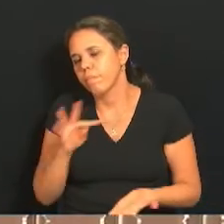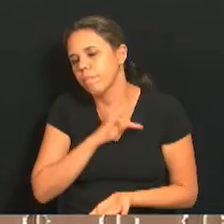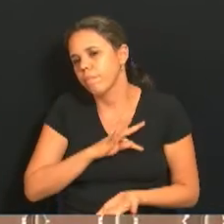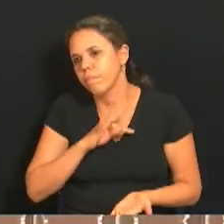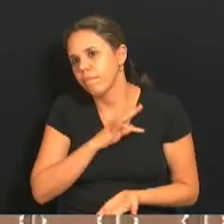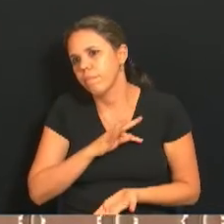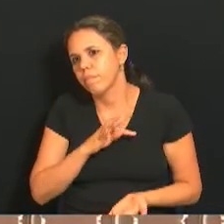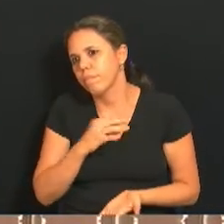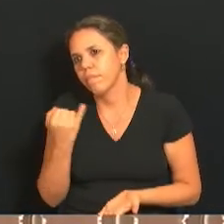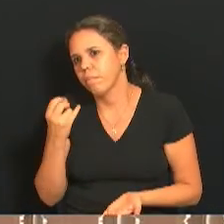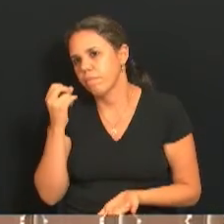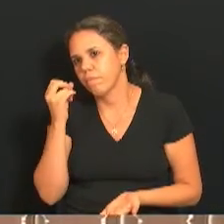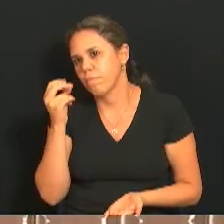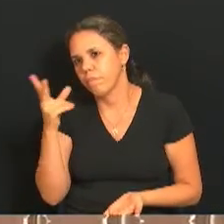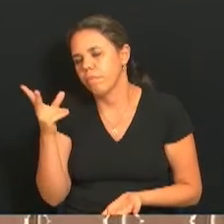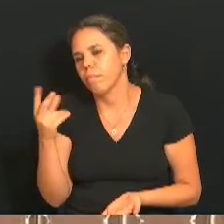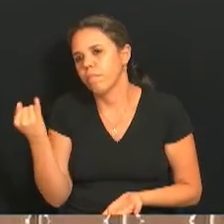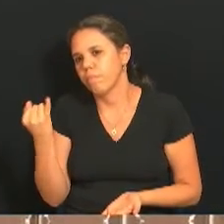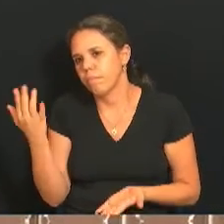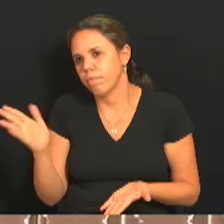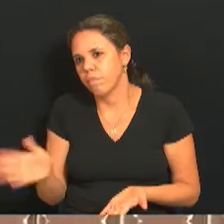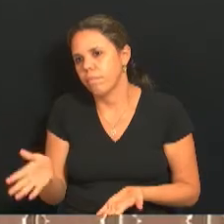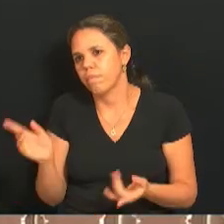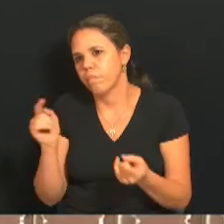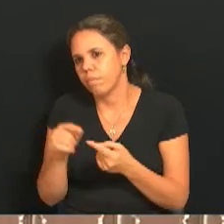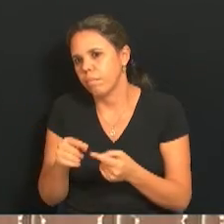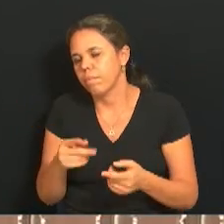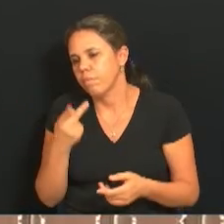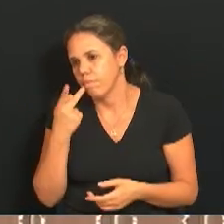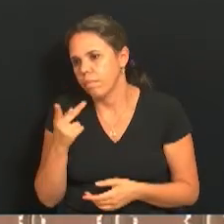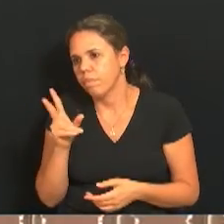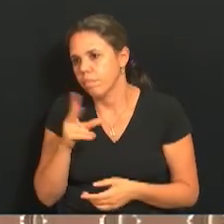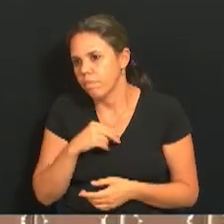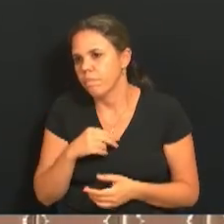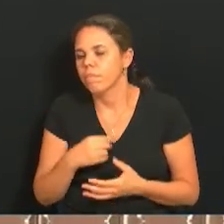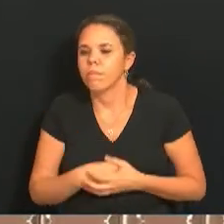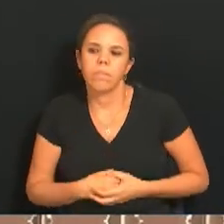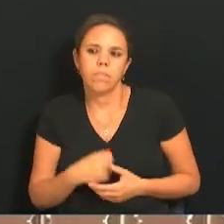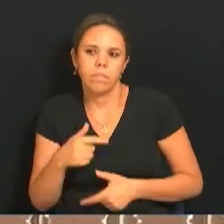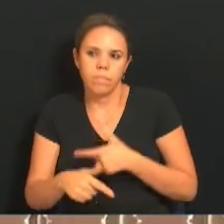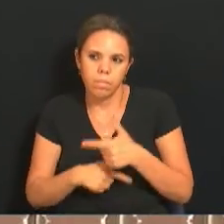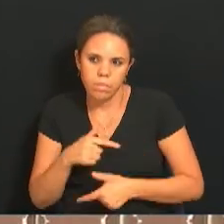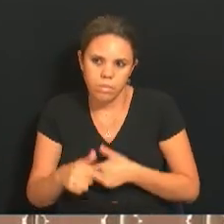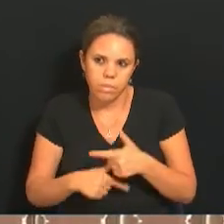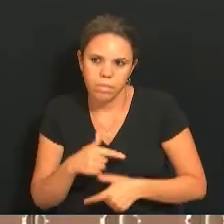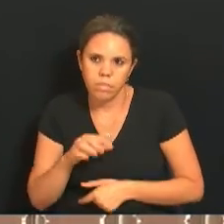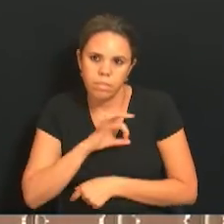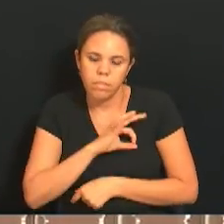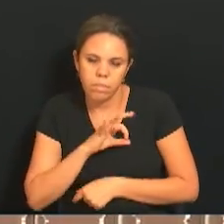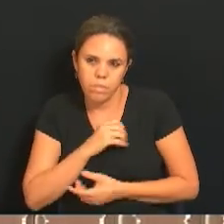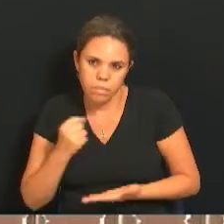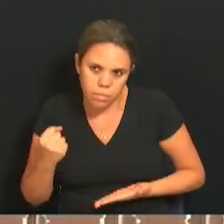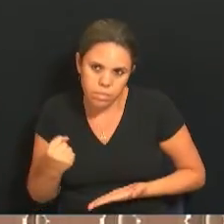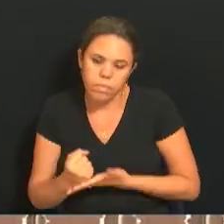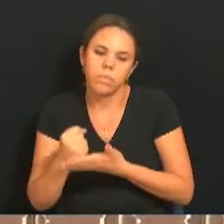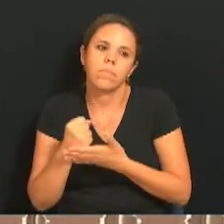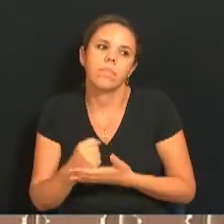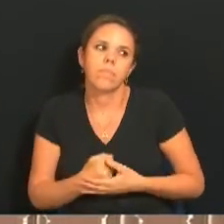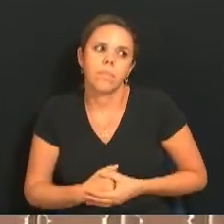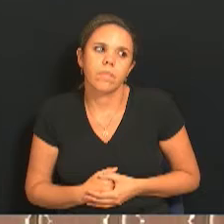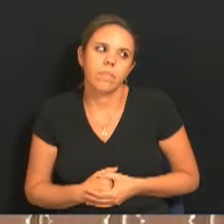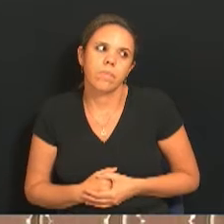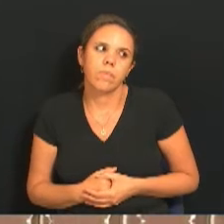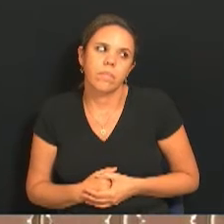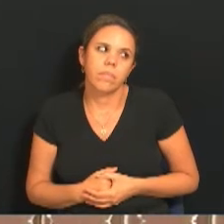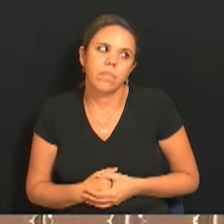foram irrelevantes. A senhora já foi direto, já falando até a questão do trabalho da Polícia Civil, de poder ajudar em vários quesitos aí,